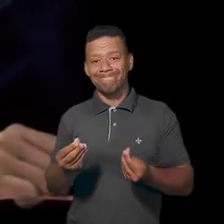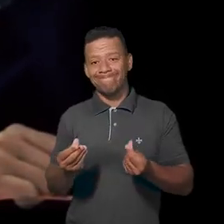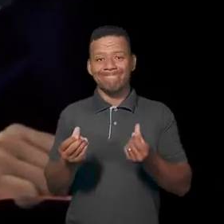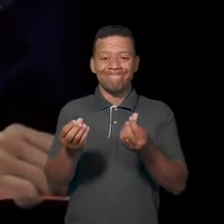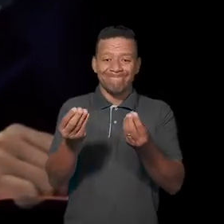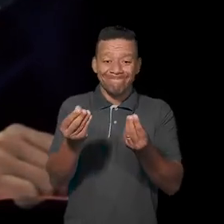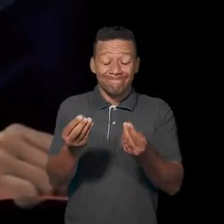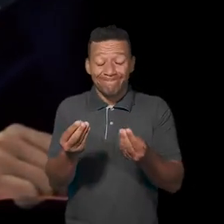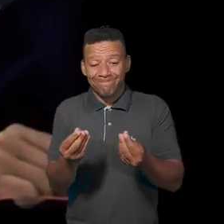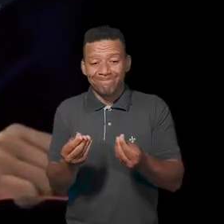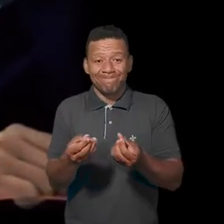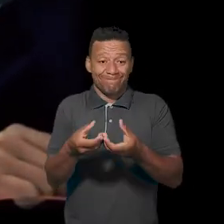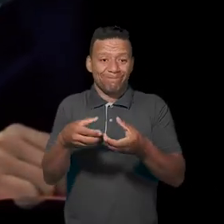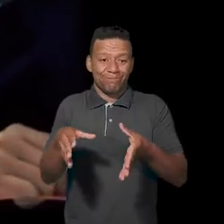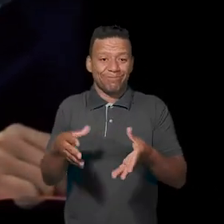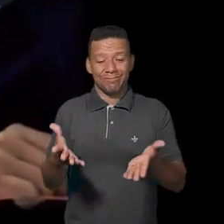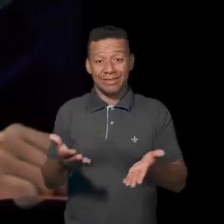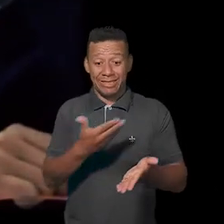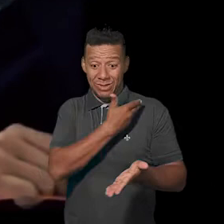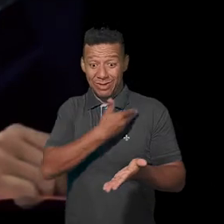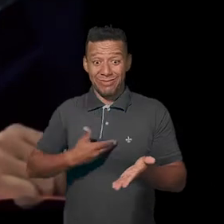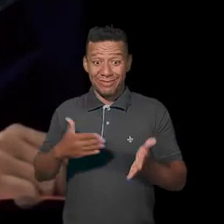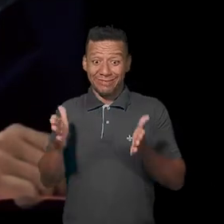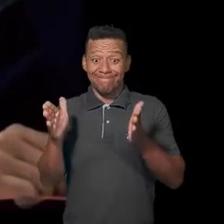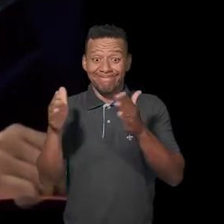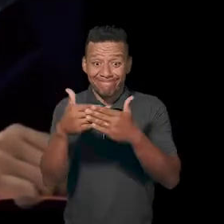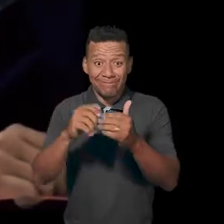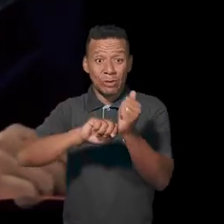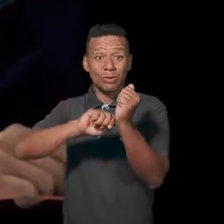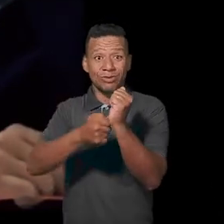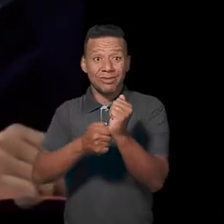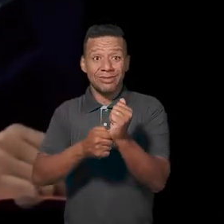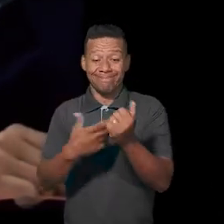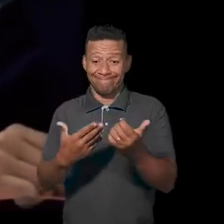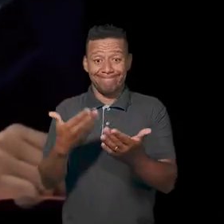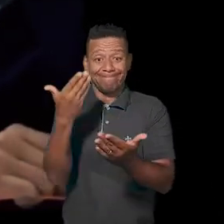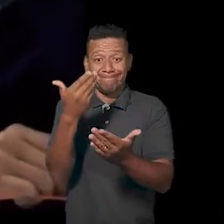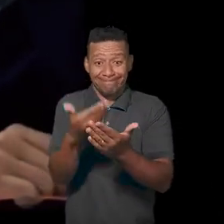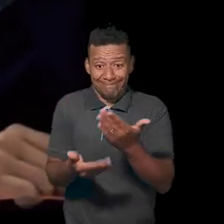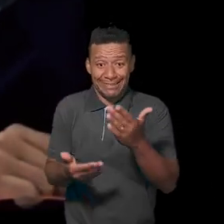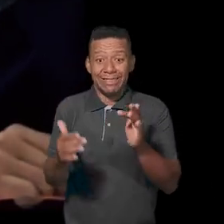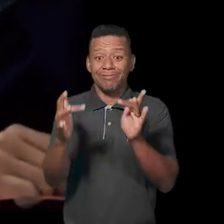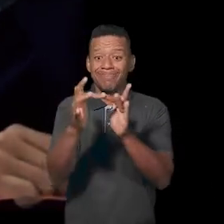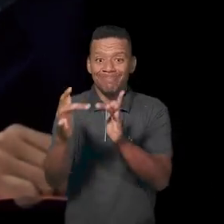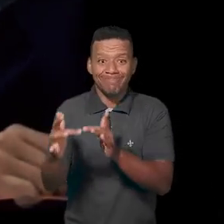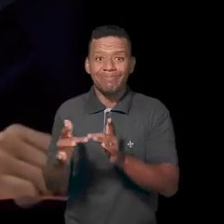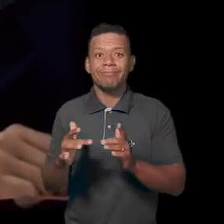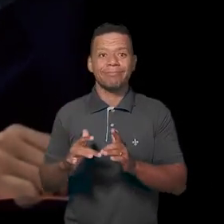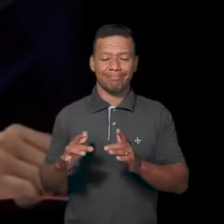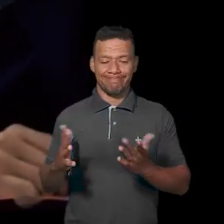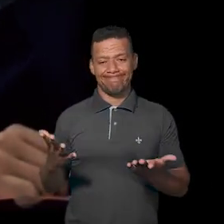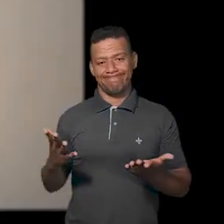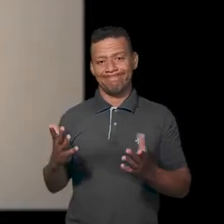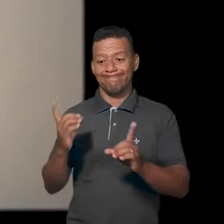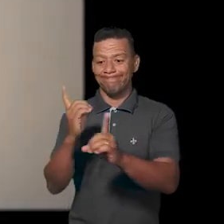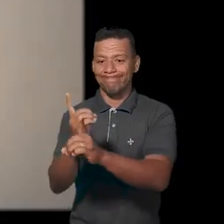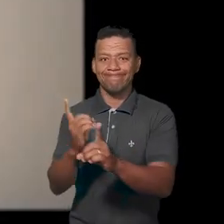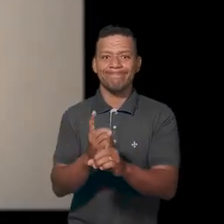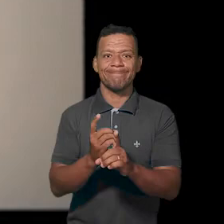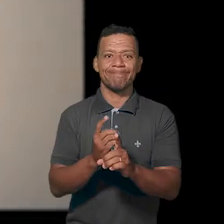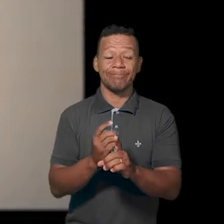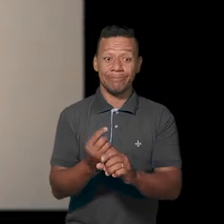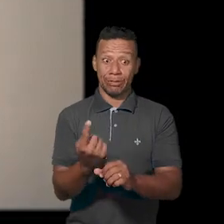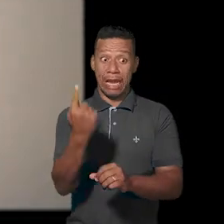você fecha ali o espaço público, né, e acaba cortando na raiz todo qualquer tipo de encontro. Também no